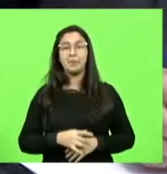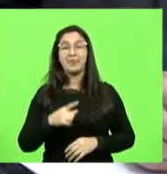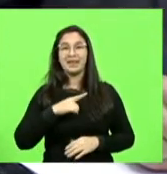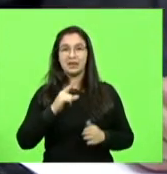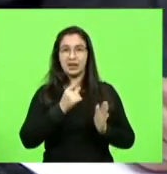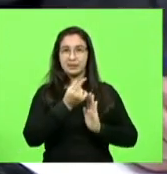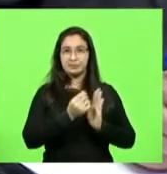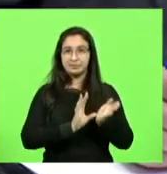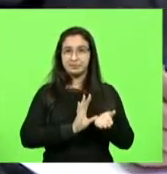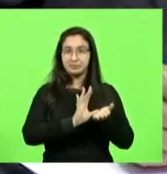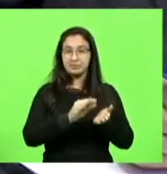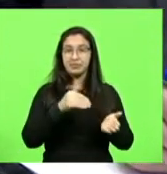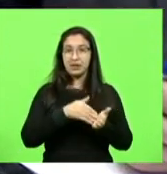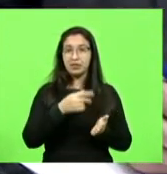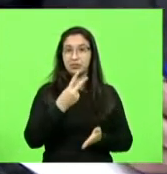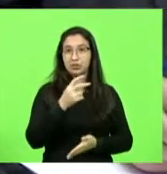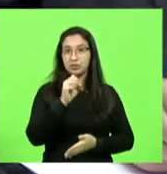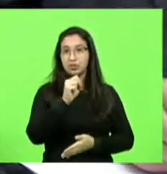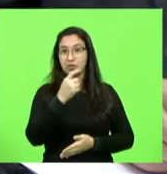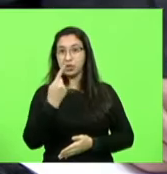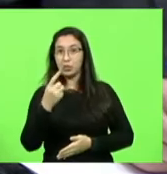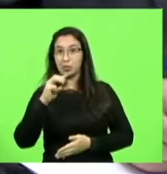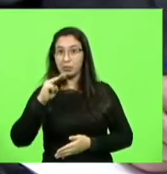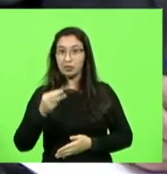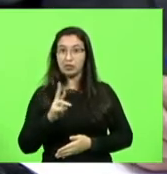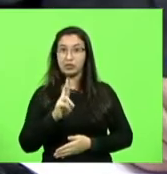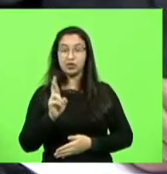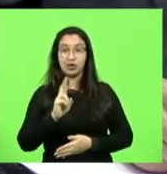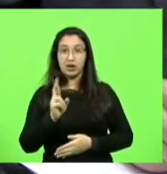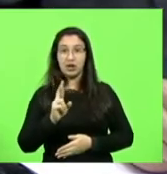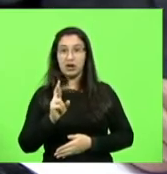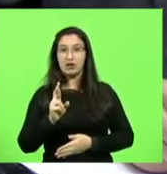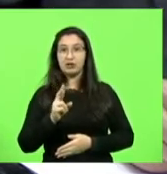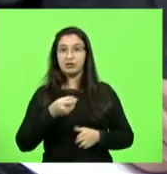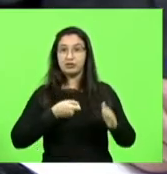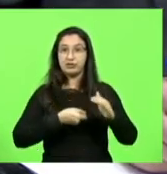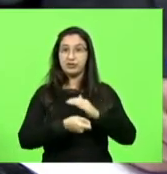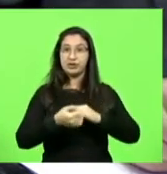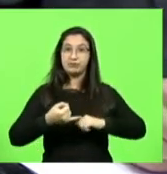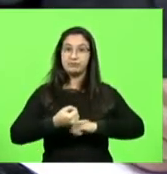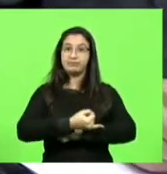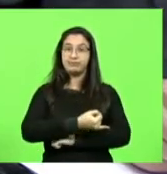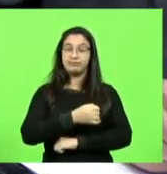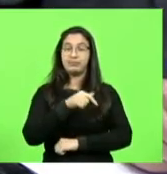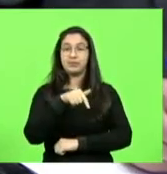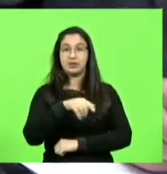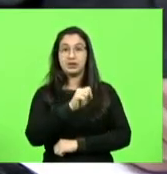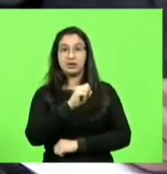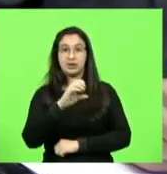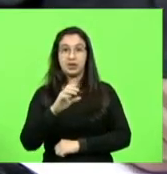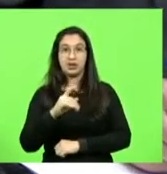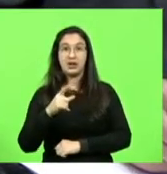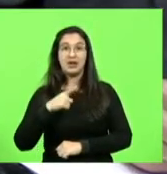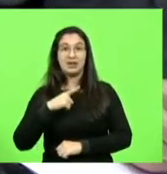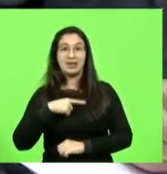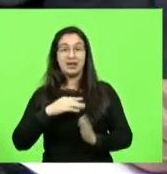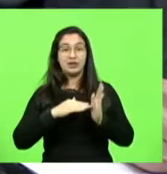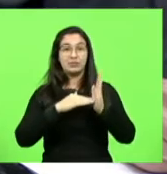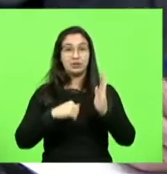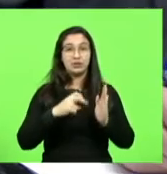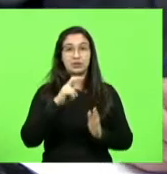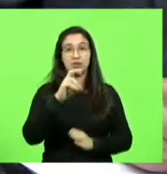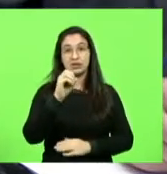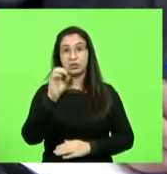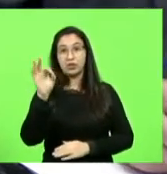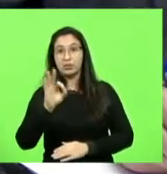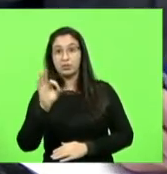milhões de reais para investimentos em infraestrutura do governo federal em Santa Catarina. Houve um corte de 50%, então nós estamos